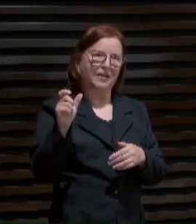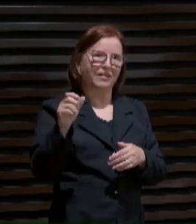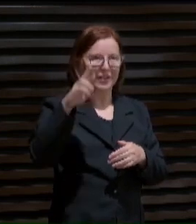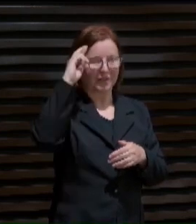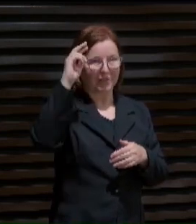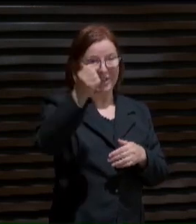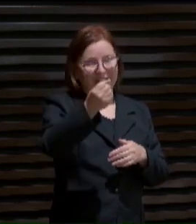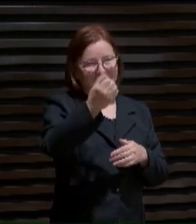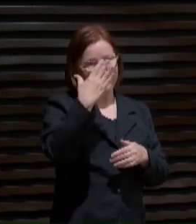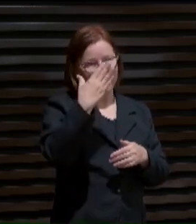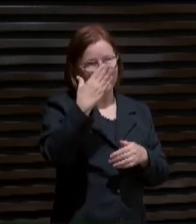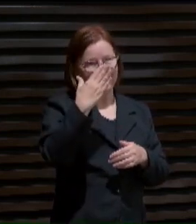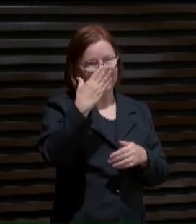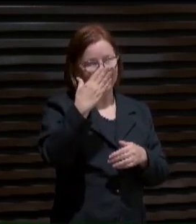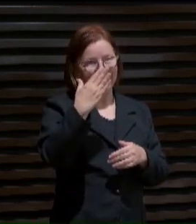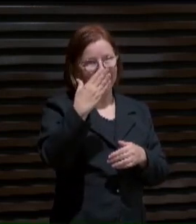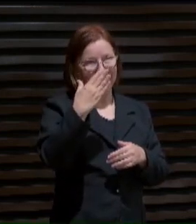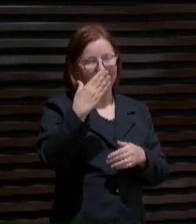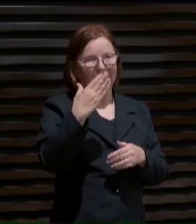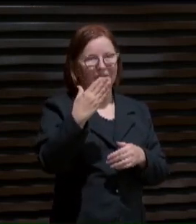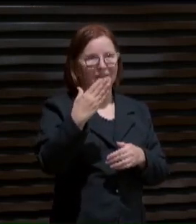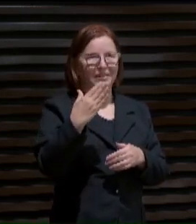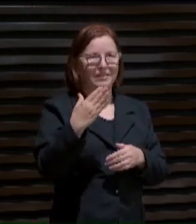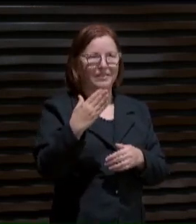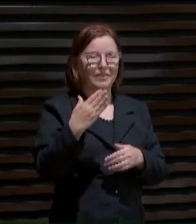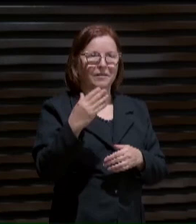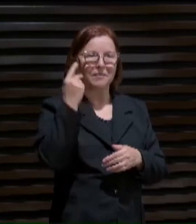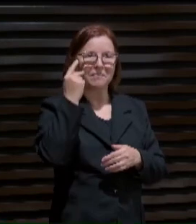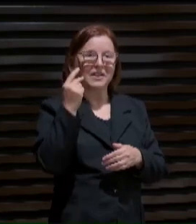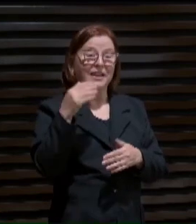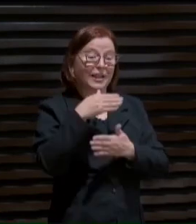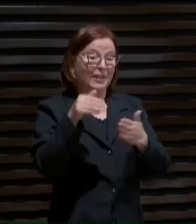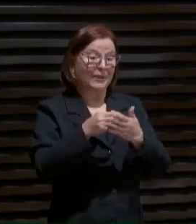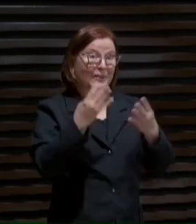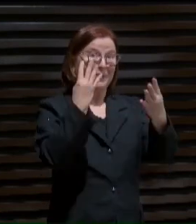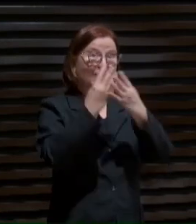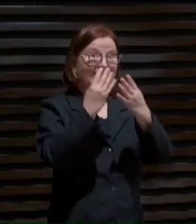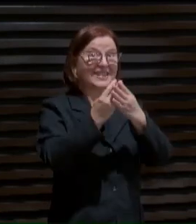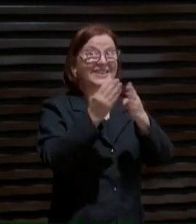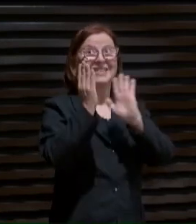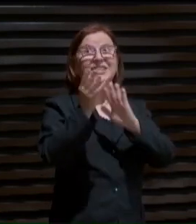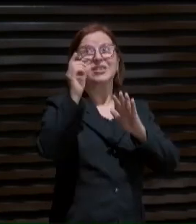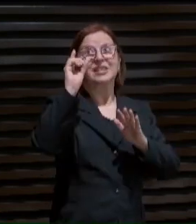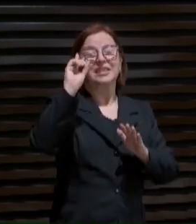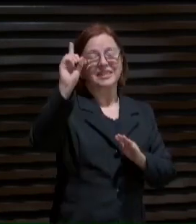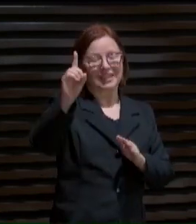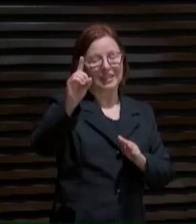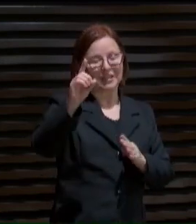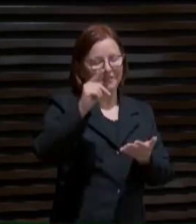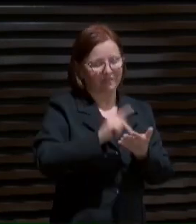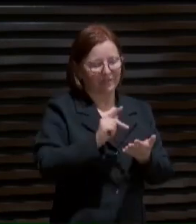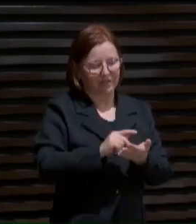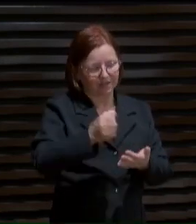e não deixe nada obscuro para que tudo seja confessado diante do Senhor com verdadeiro arrependimento e